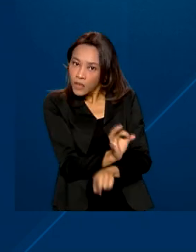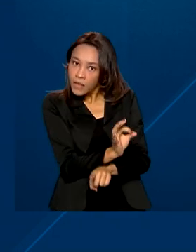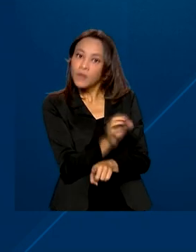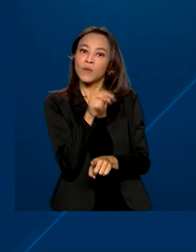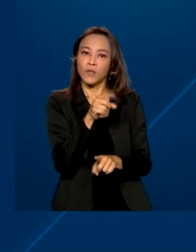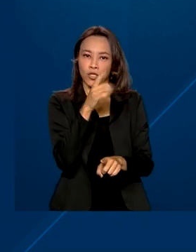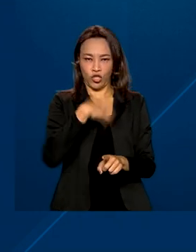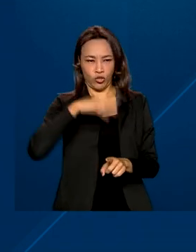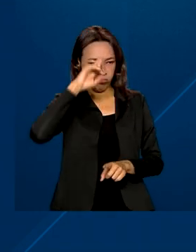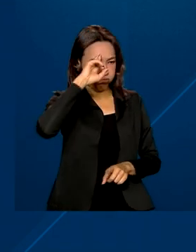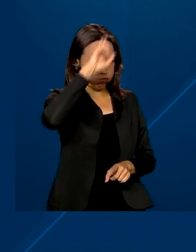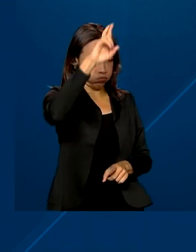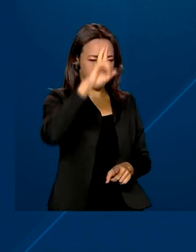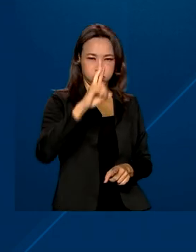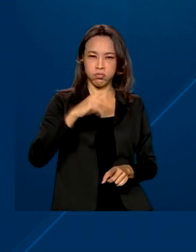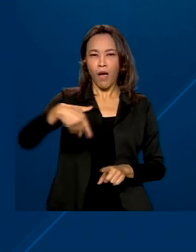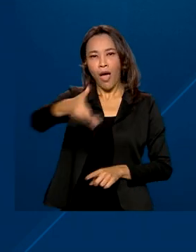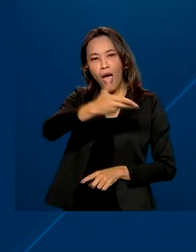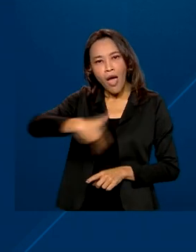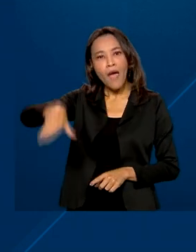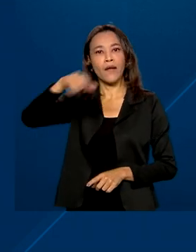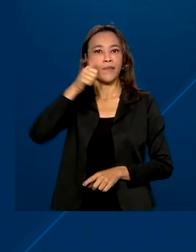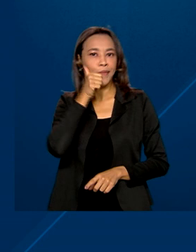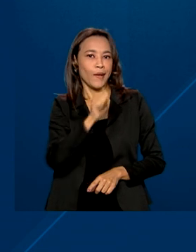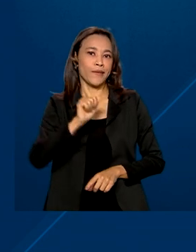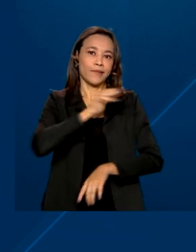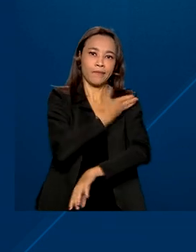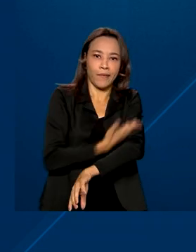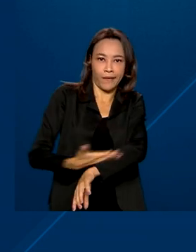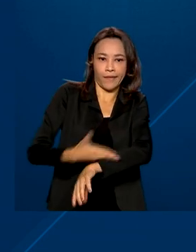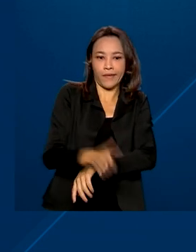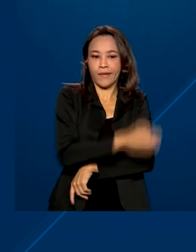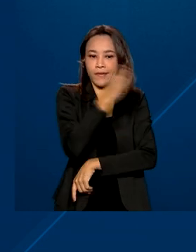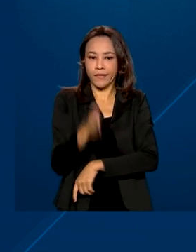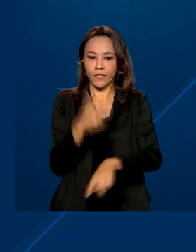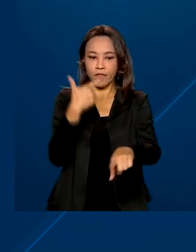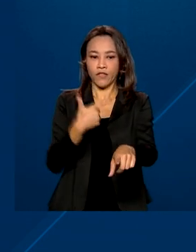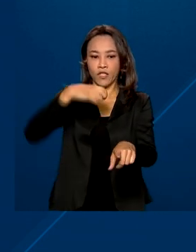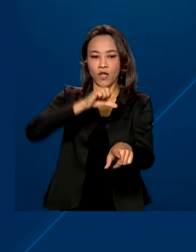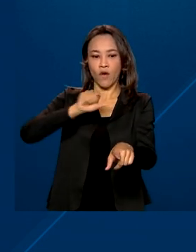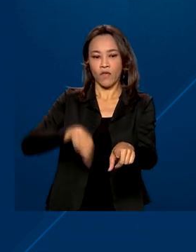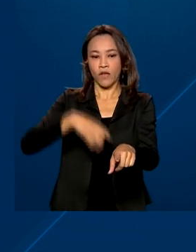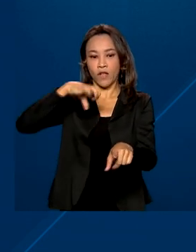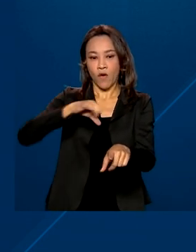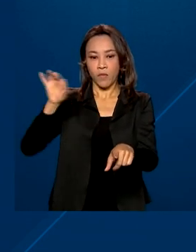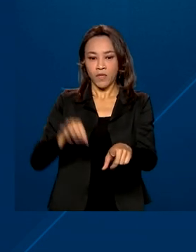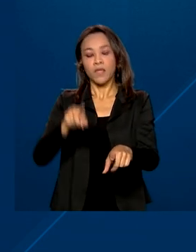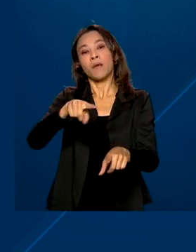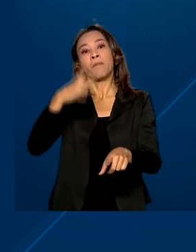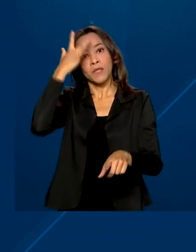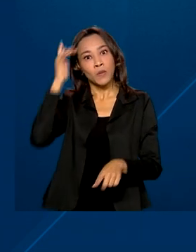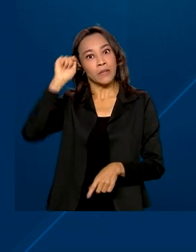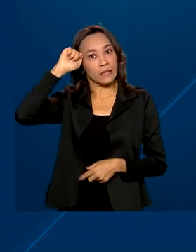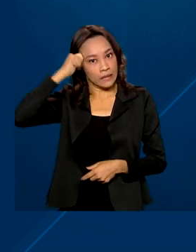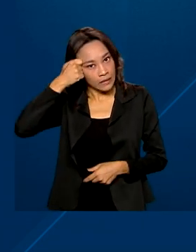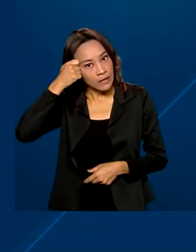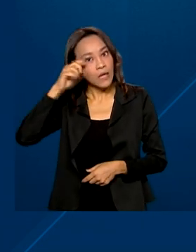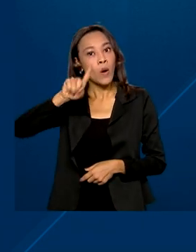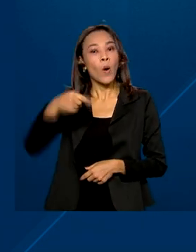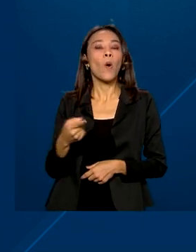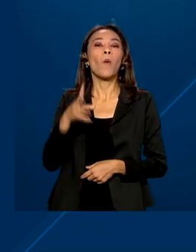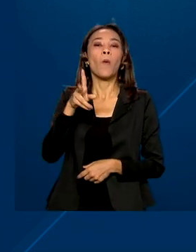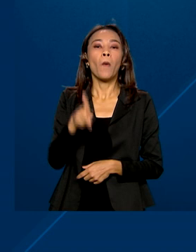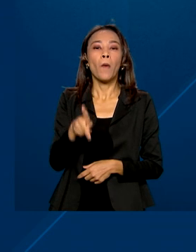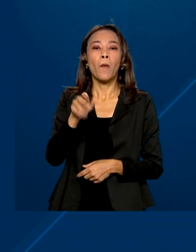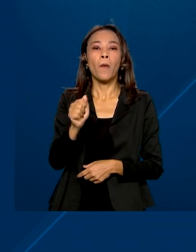cargos gerenciais eram ocupados por brancos e 29,9 por cento por pretos ou pardos também